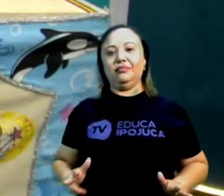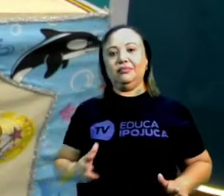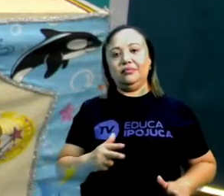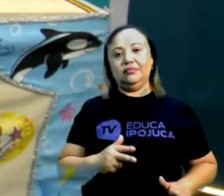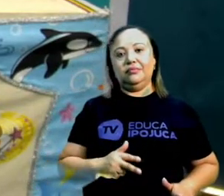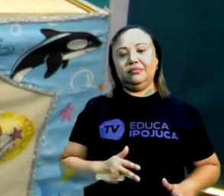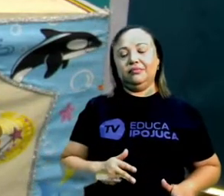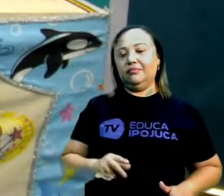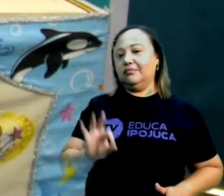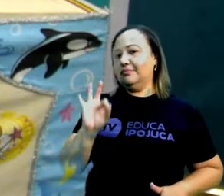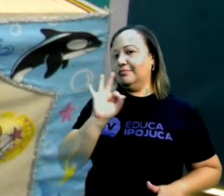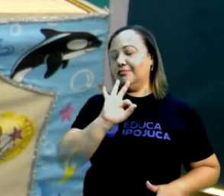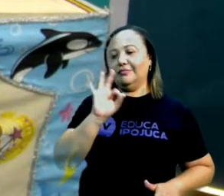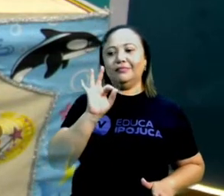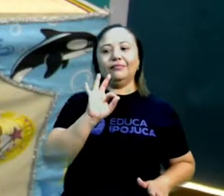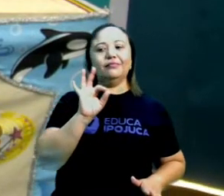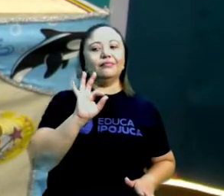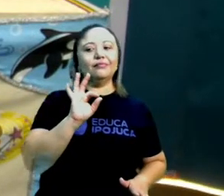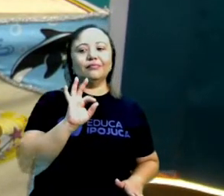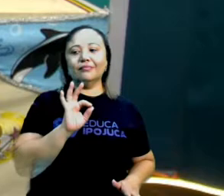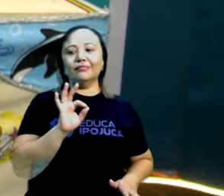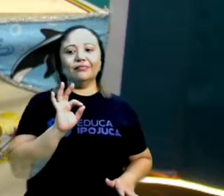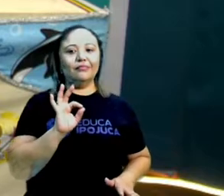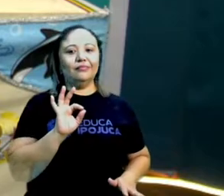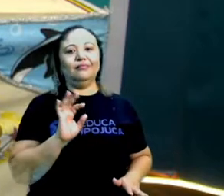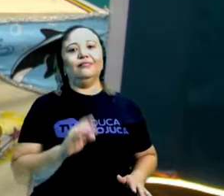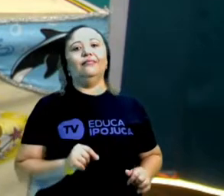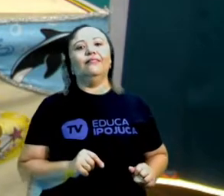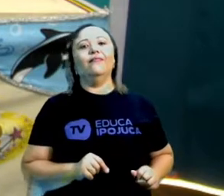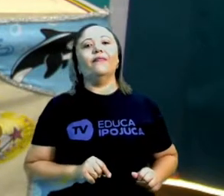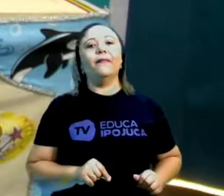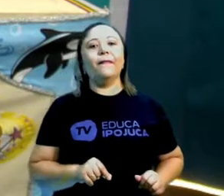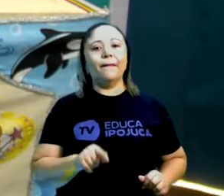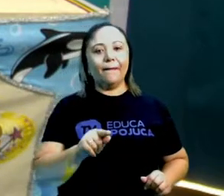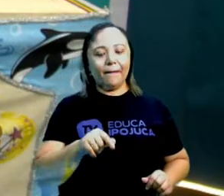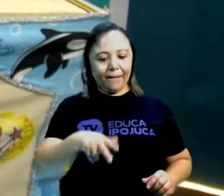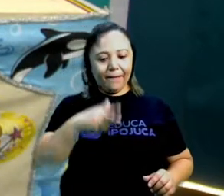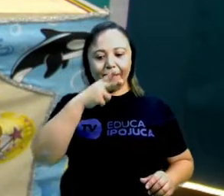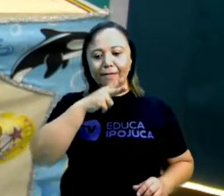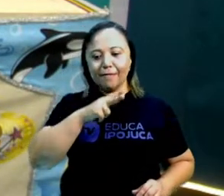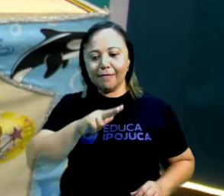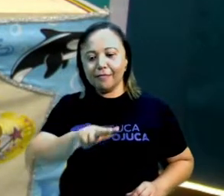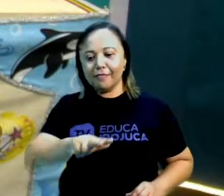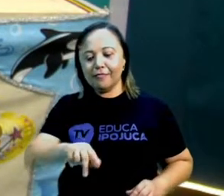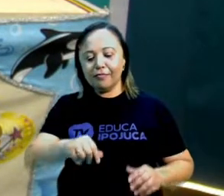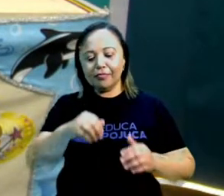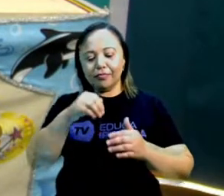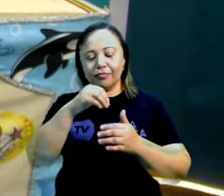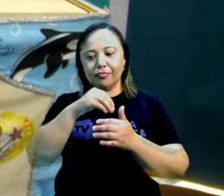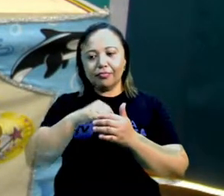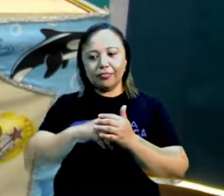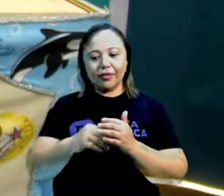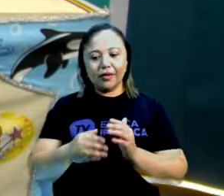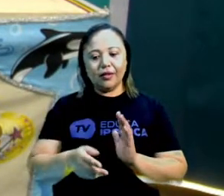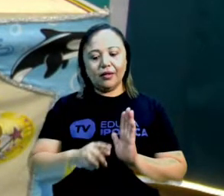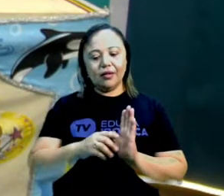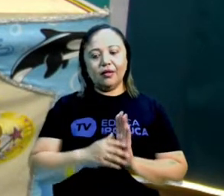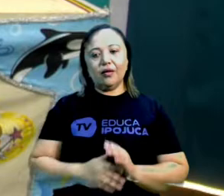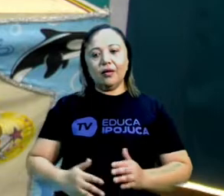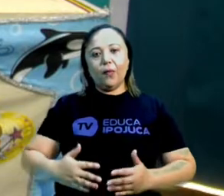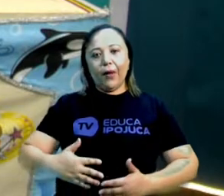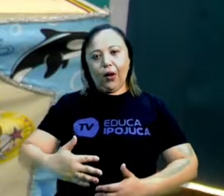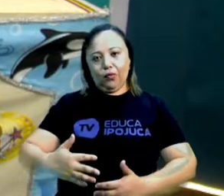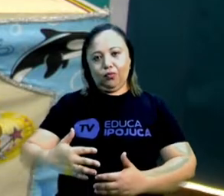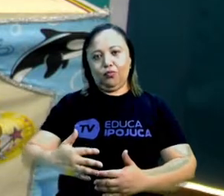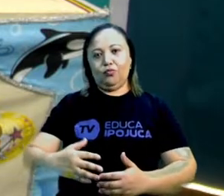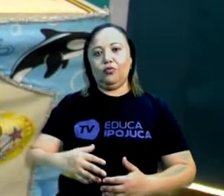de Jonas. Não, leiturinha. Não? Não. Jonas ficou dentro da barriga